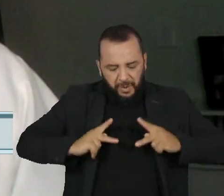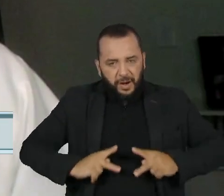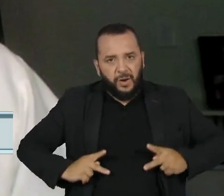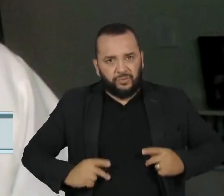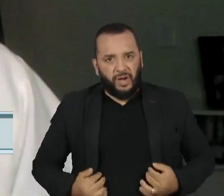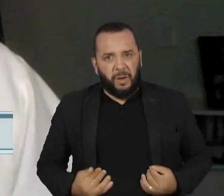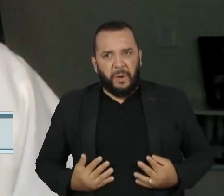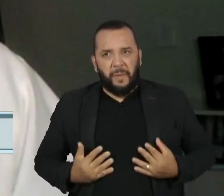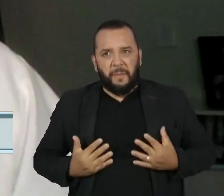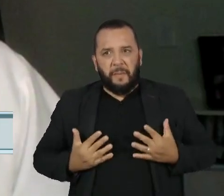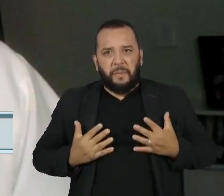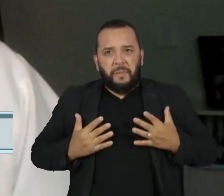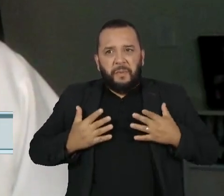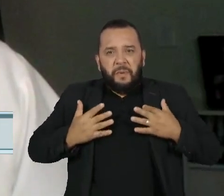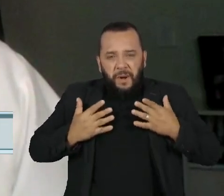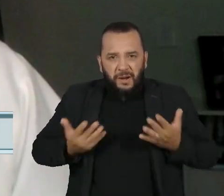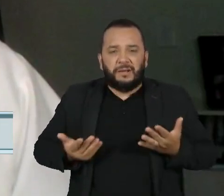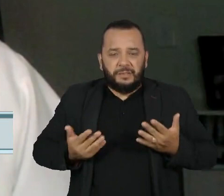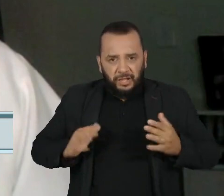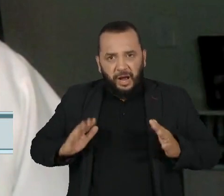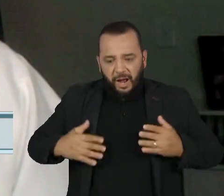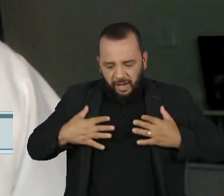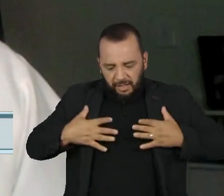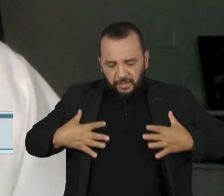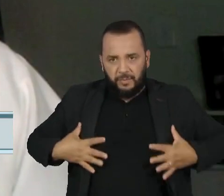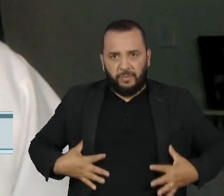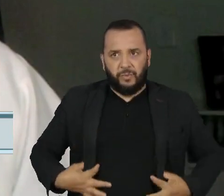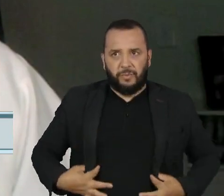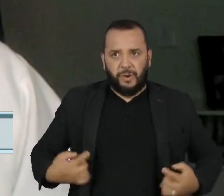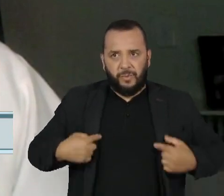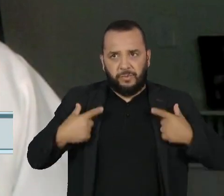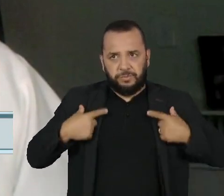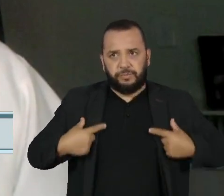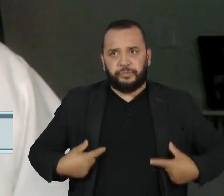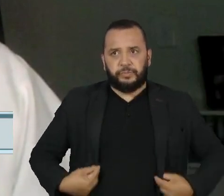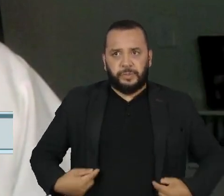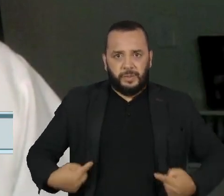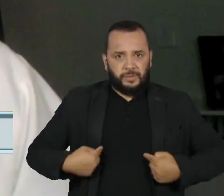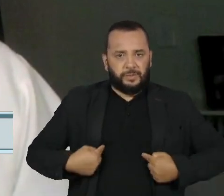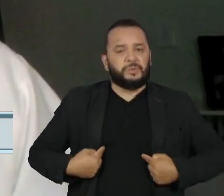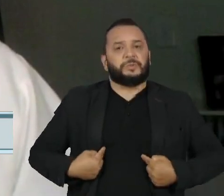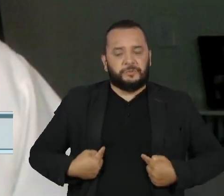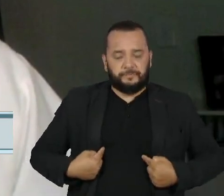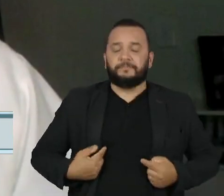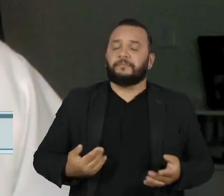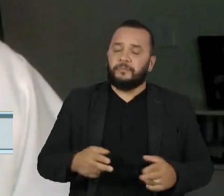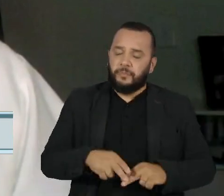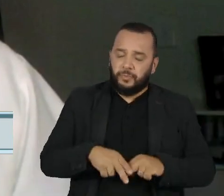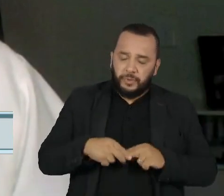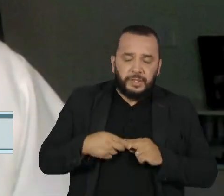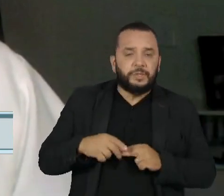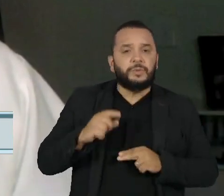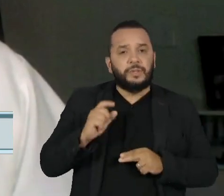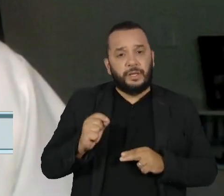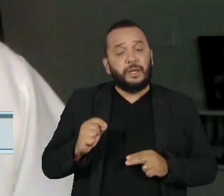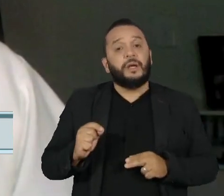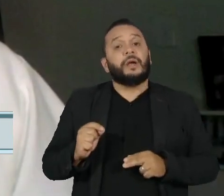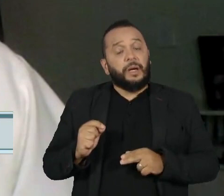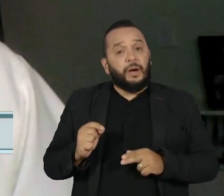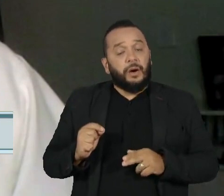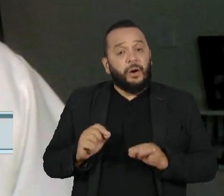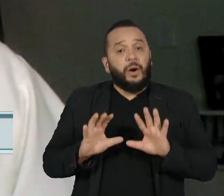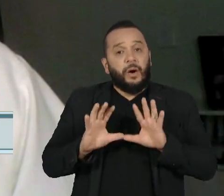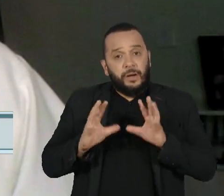órgãos. É por isso que a Organização Mundial de Saúde recentemente alertou sobre o aumento